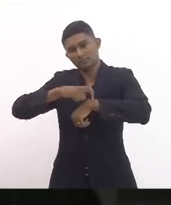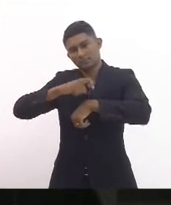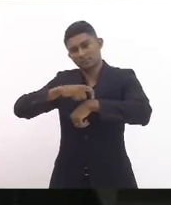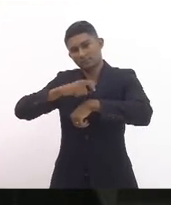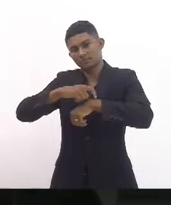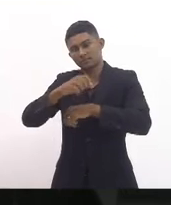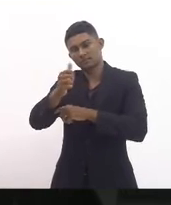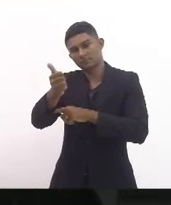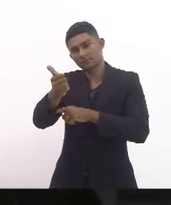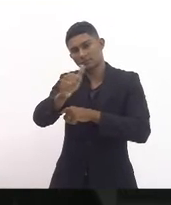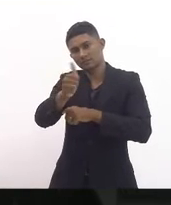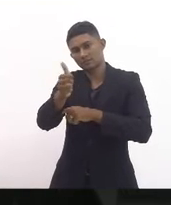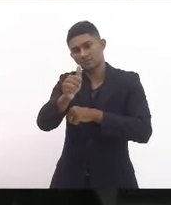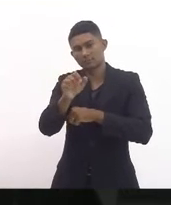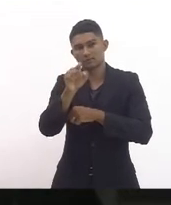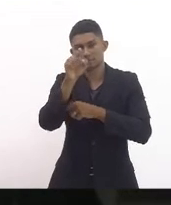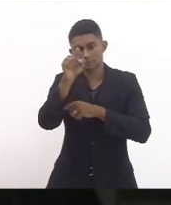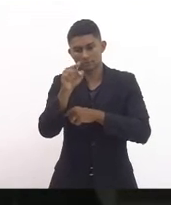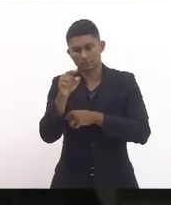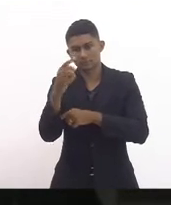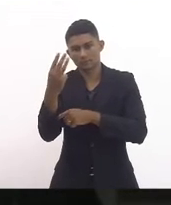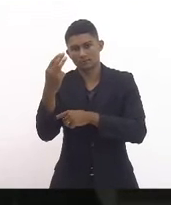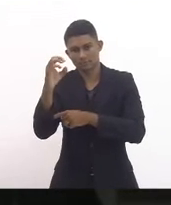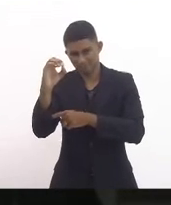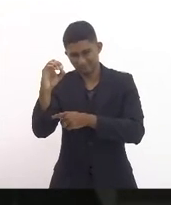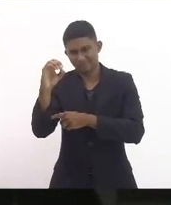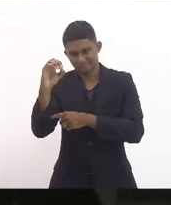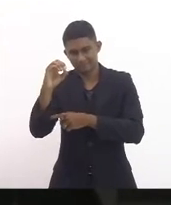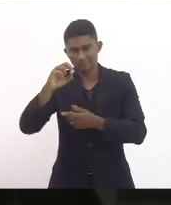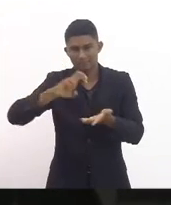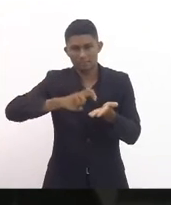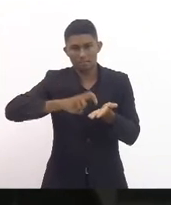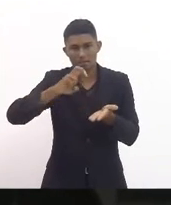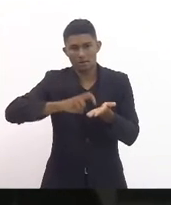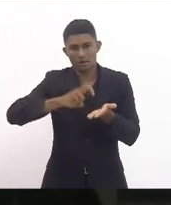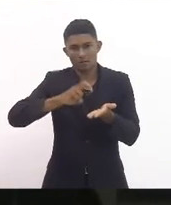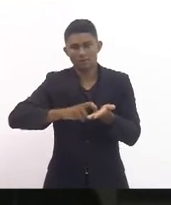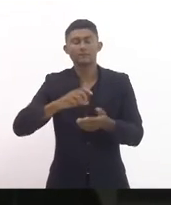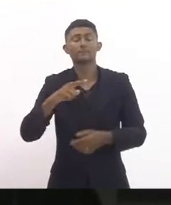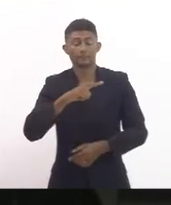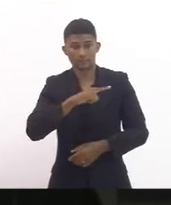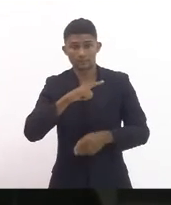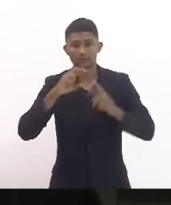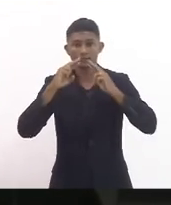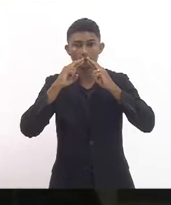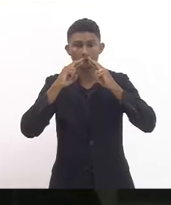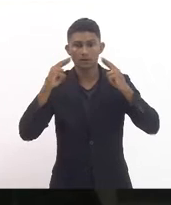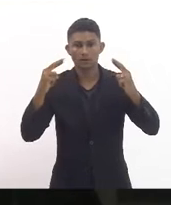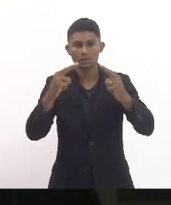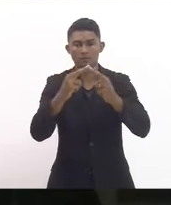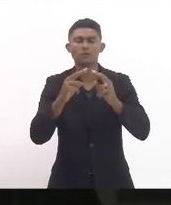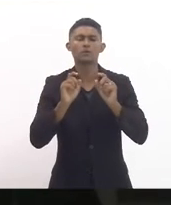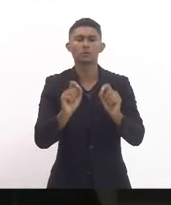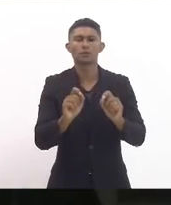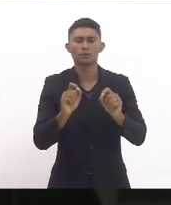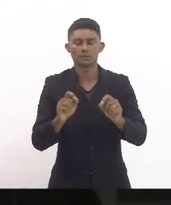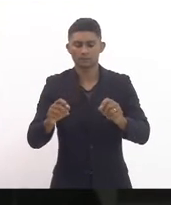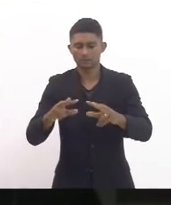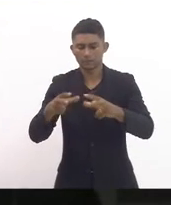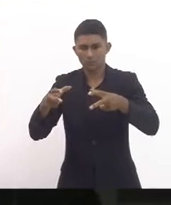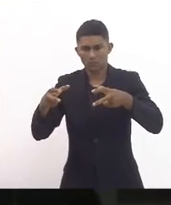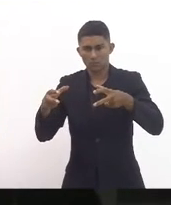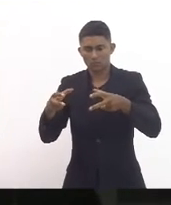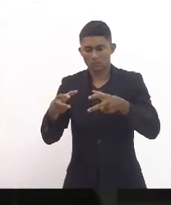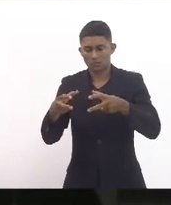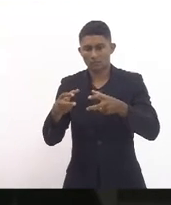11:30 da manhã audiência pública da comissão de orçamento